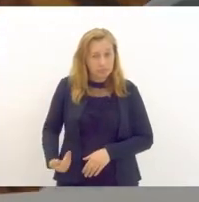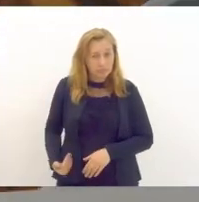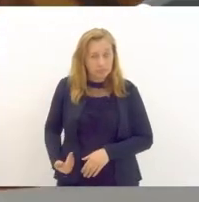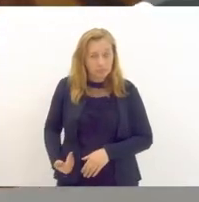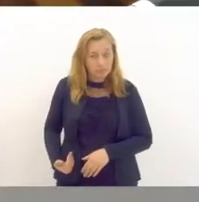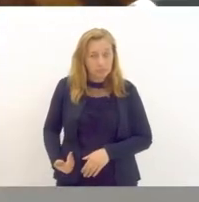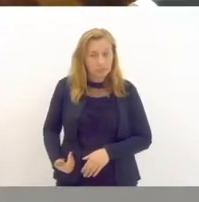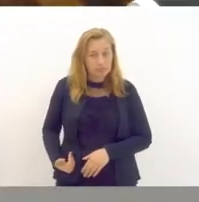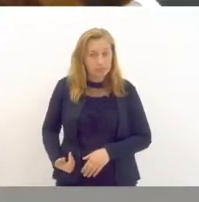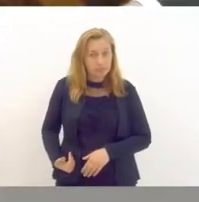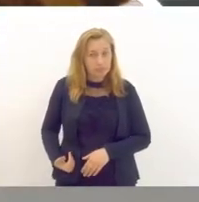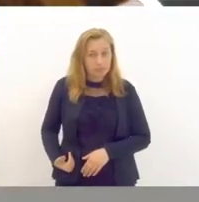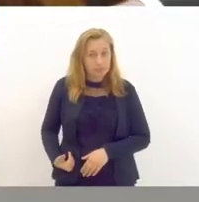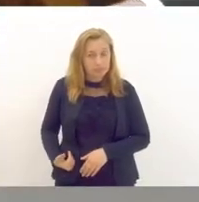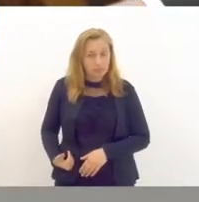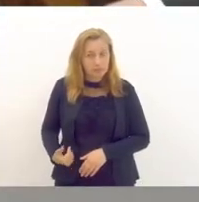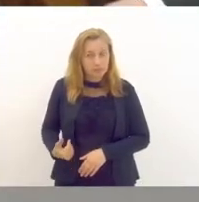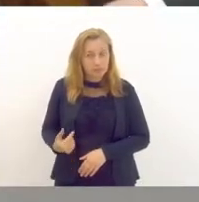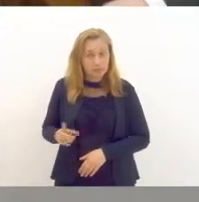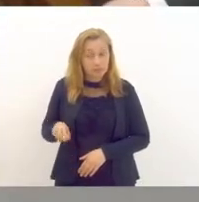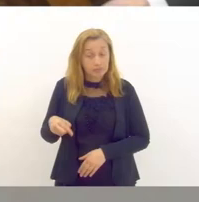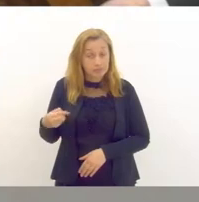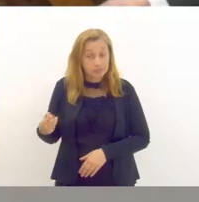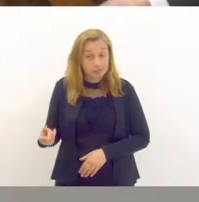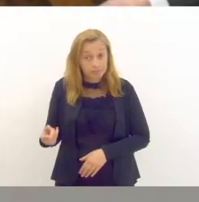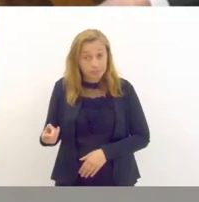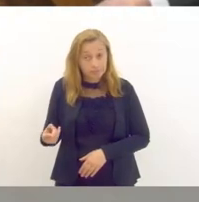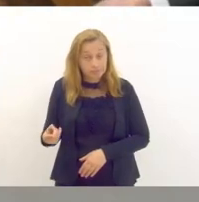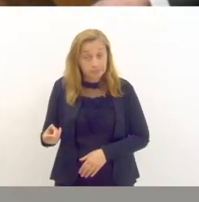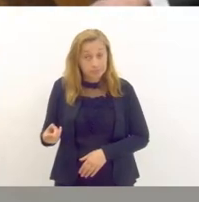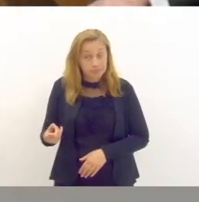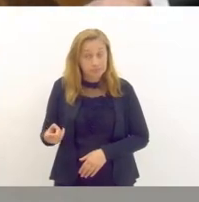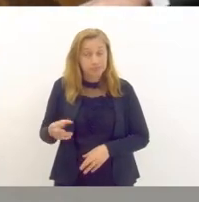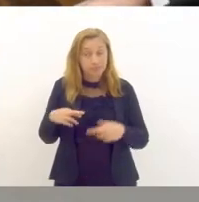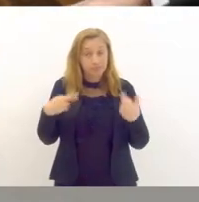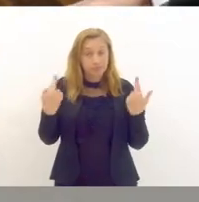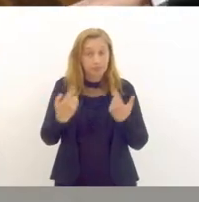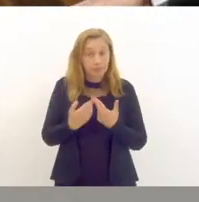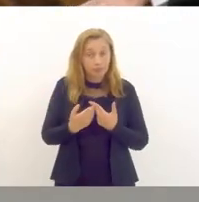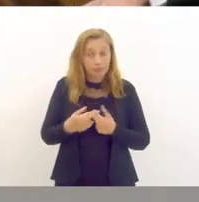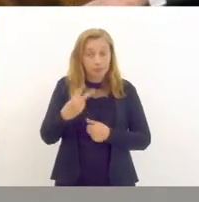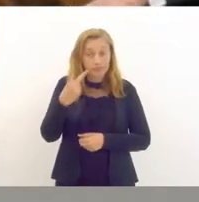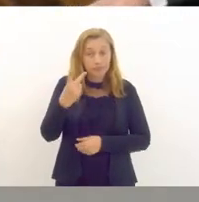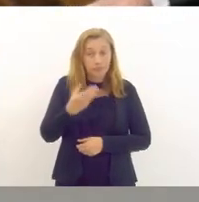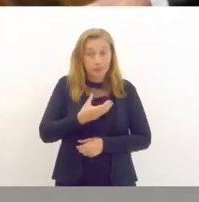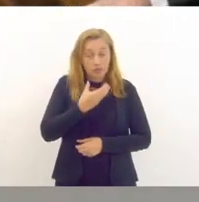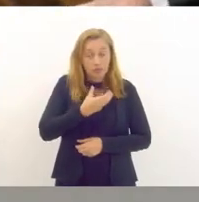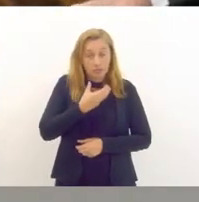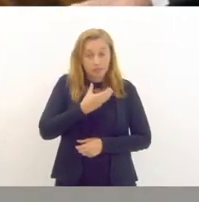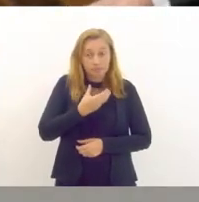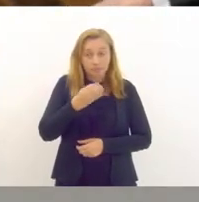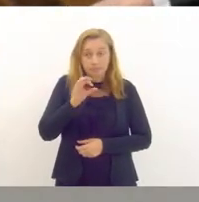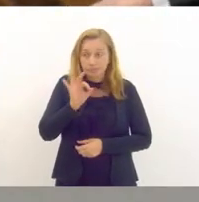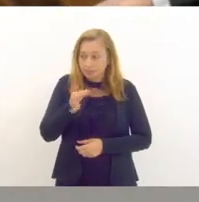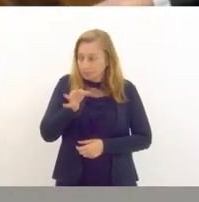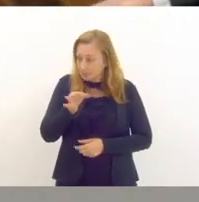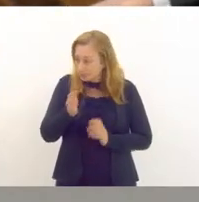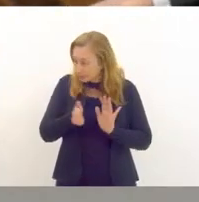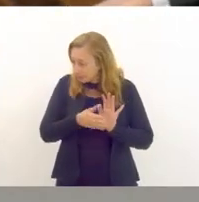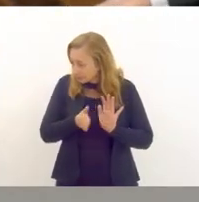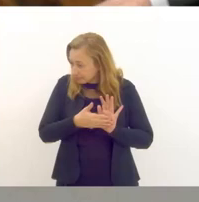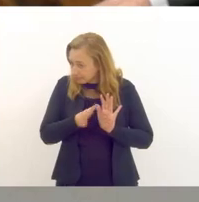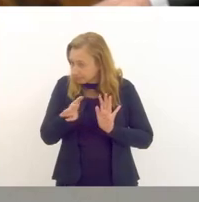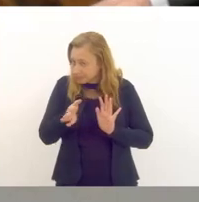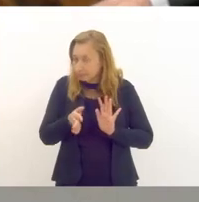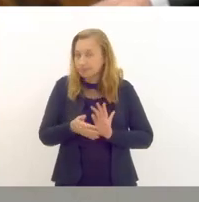logo logo depois da reunião de dois de Dezembro foi Claro no proposta Então